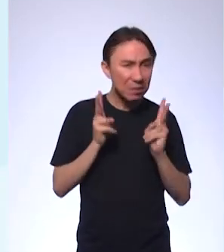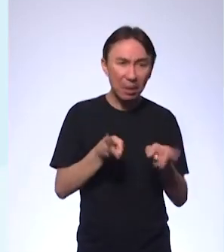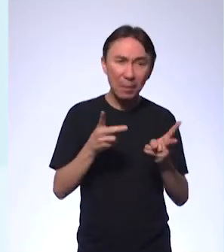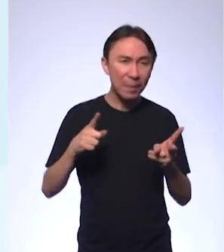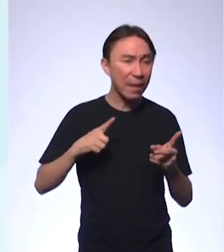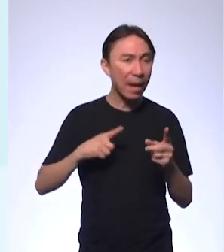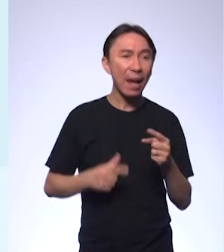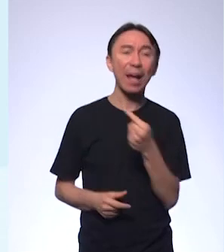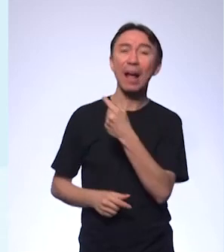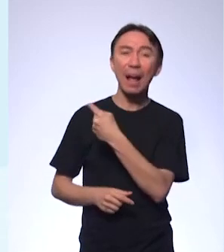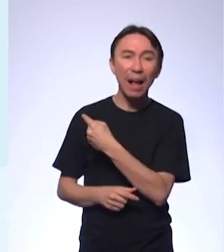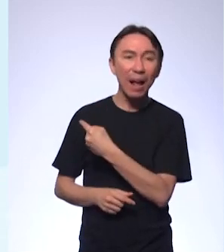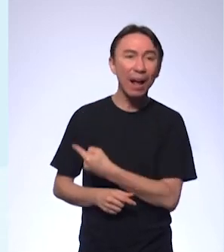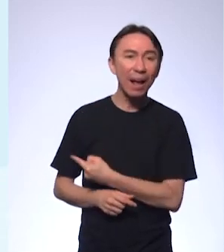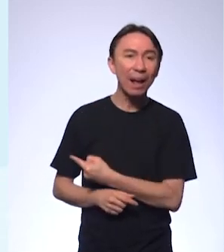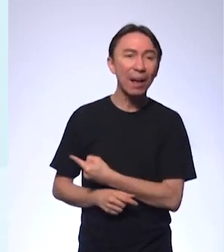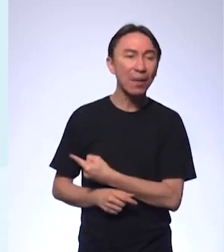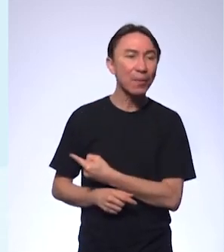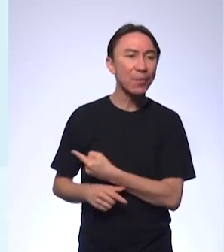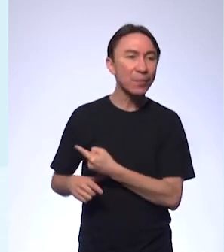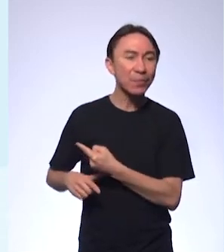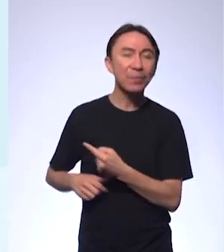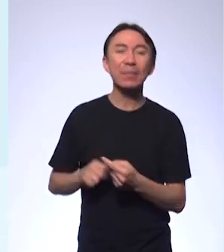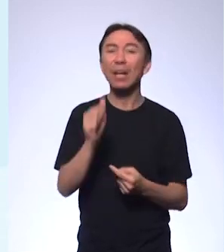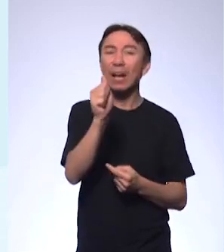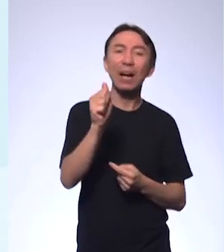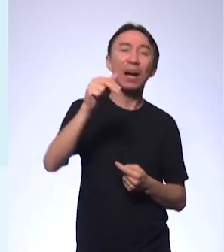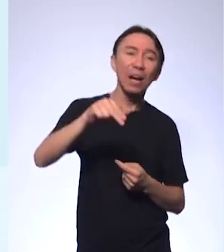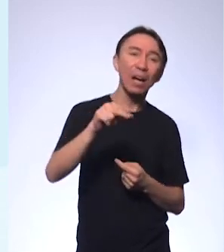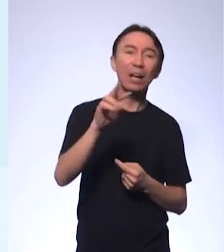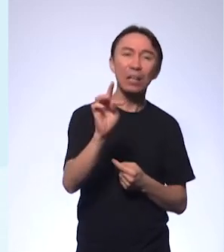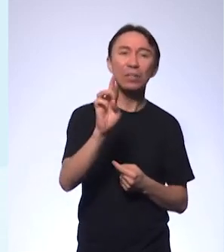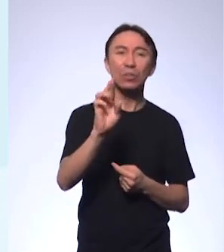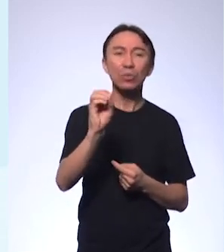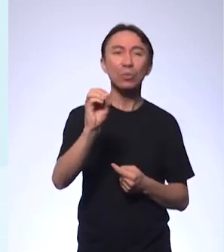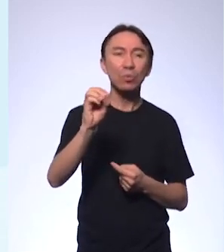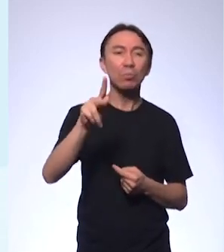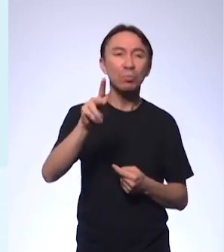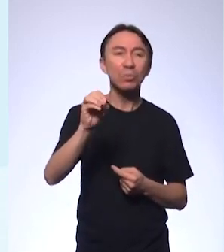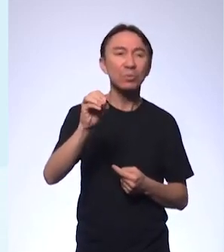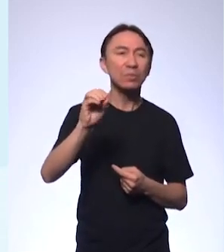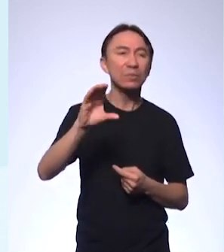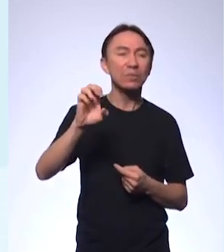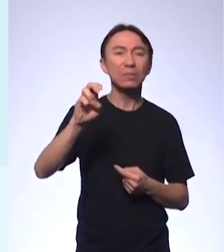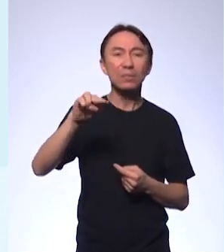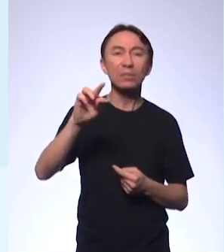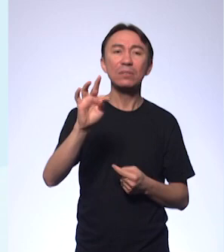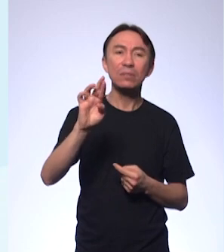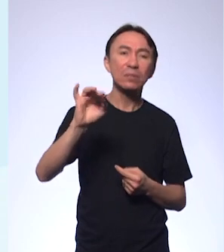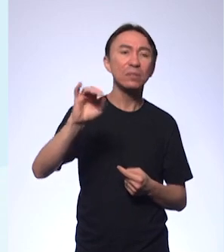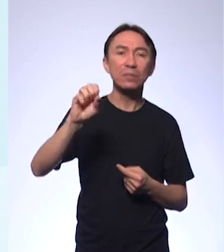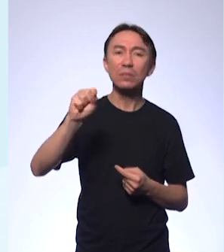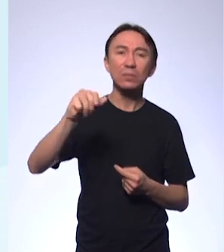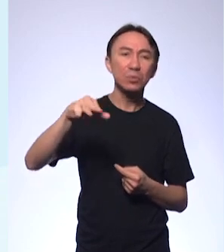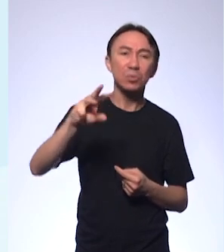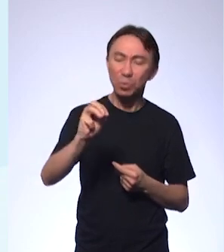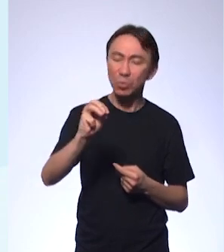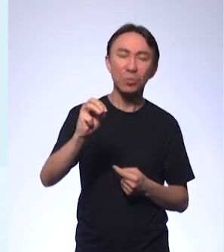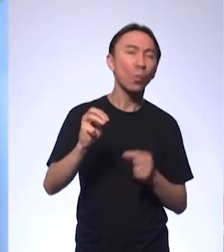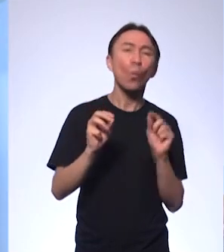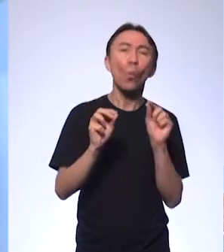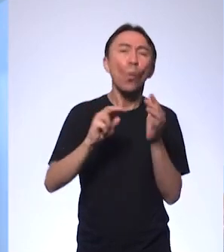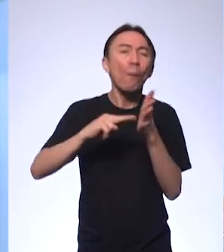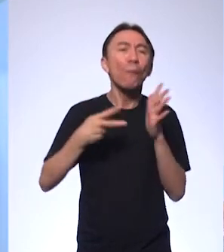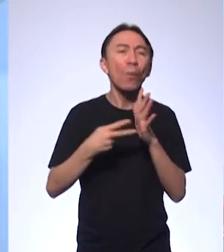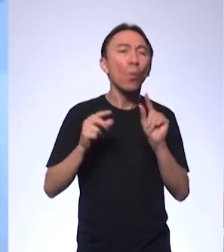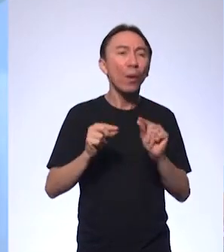é o centro. Né? Então, tudo gira em torno do homem. Né? E, a partir disso, né, de girar em